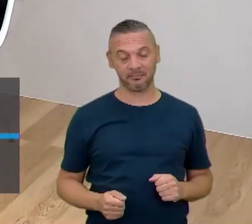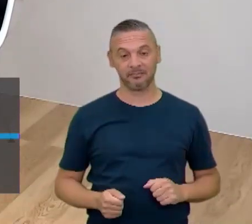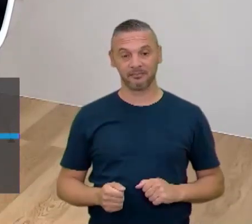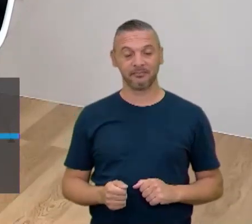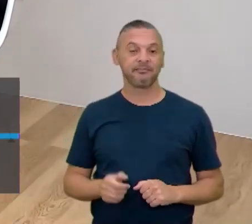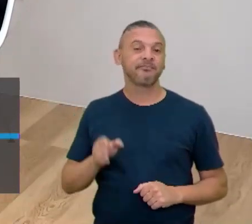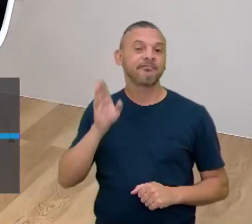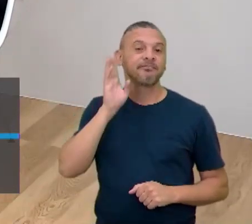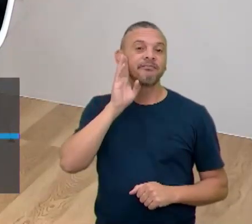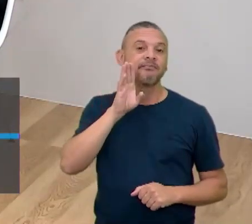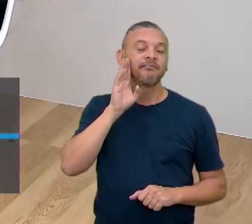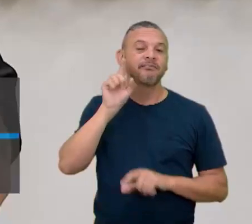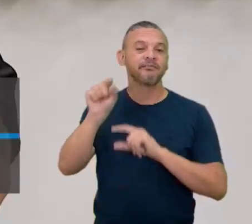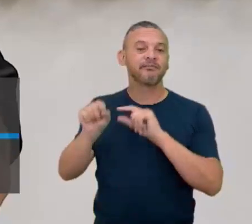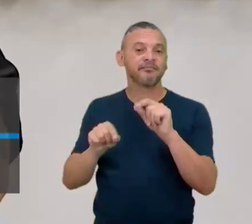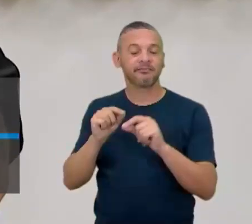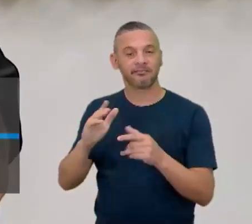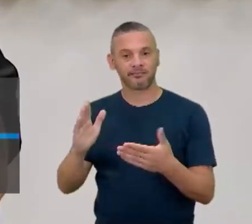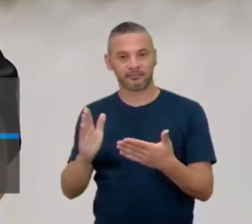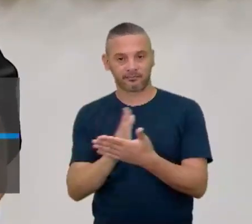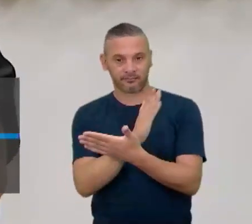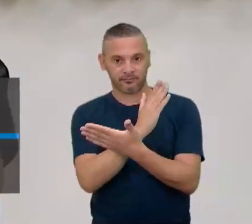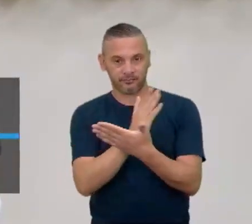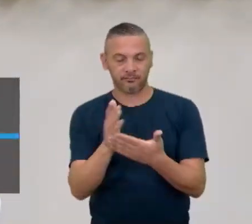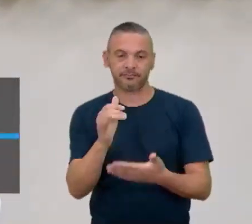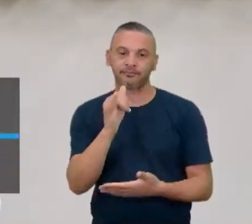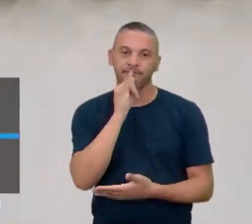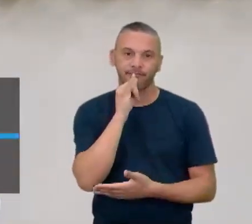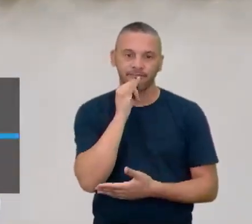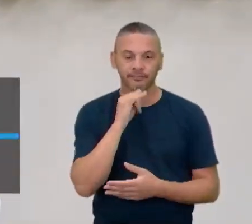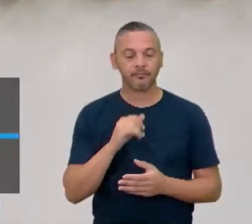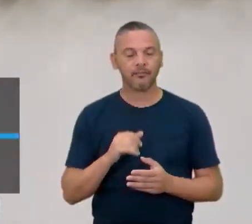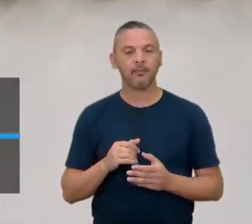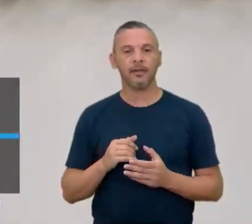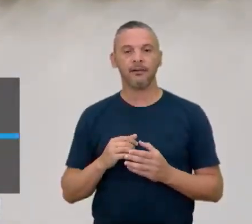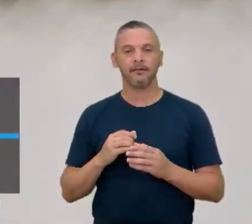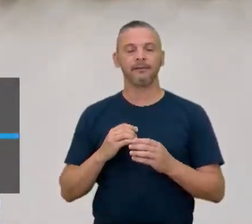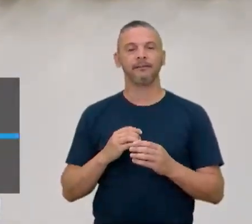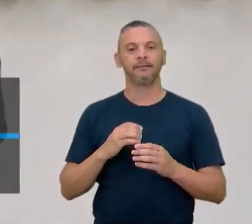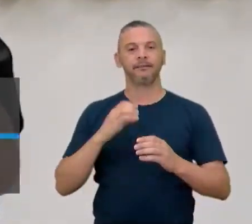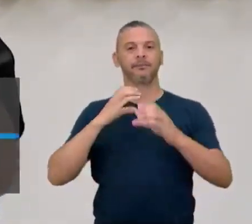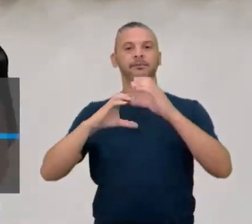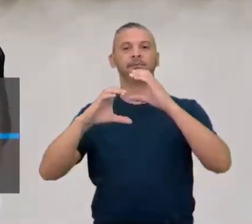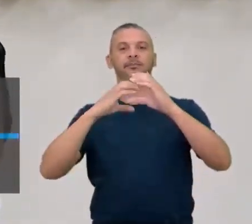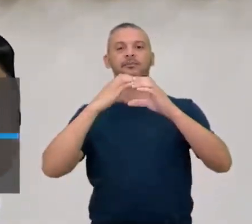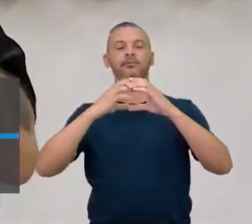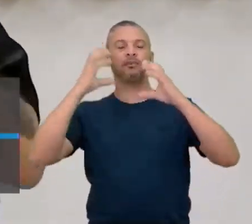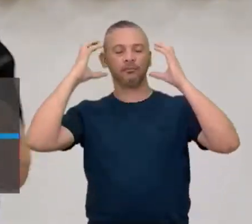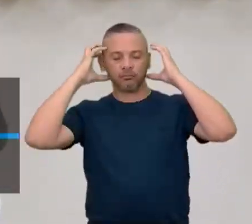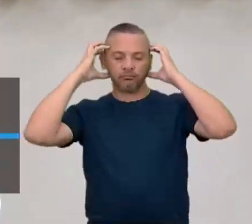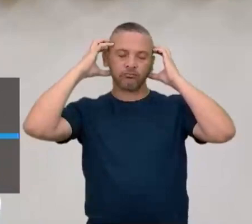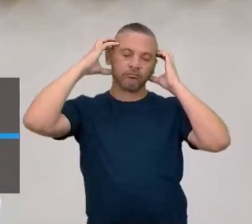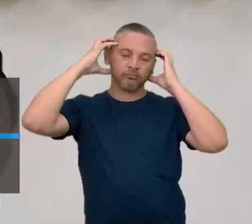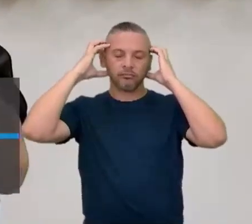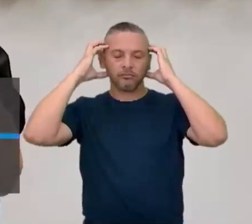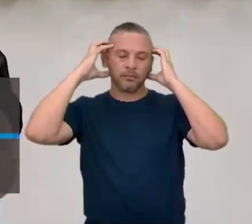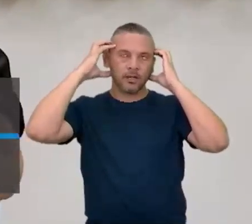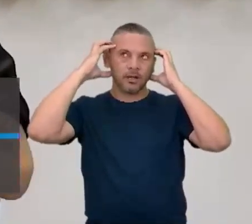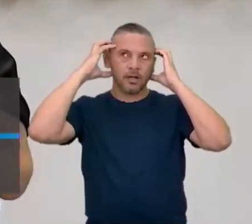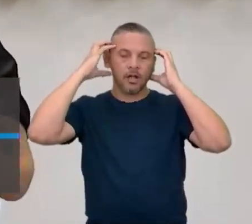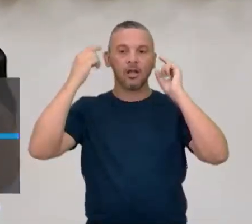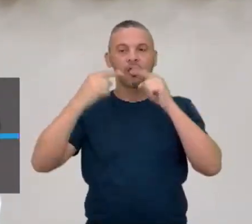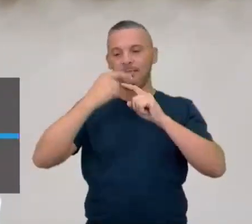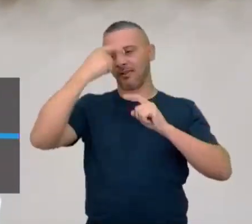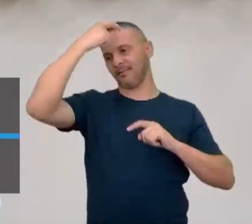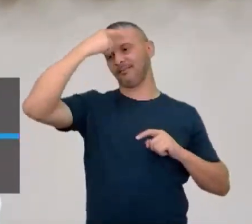E é interessante o quanto muitas vezes o gênero musical que a gente ouve acaba criando uma certa ideia de identidade. Por